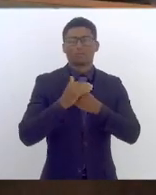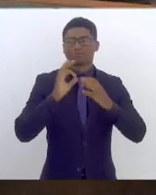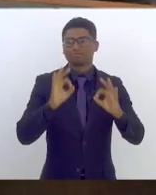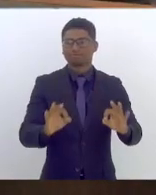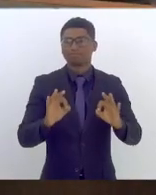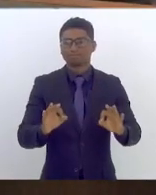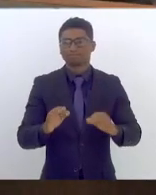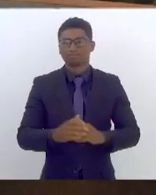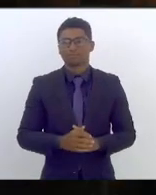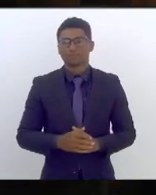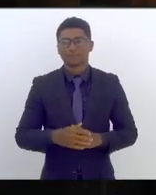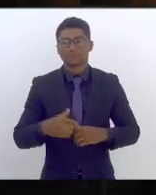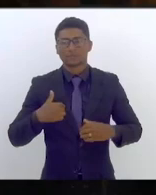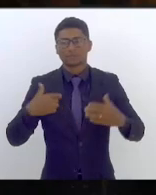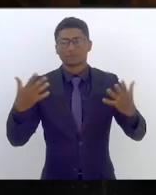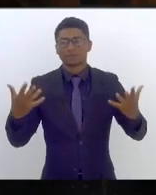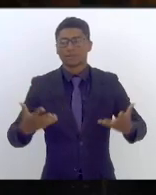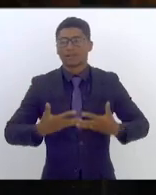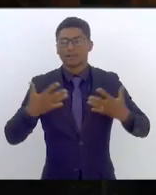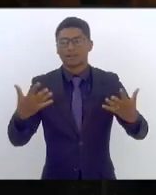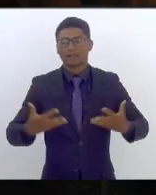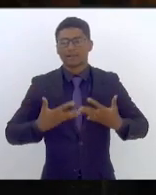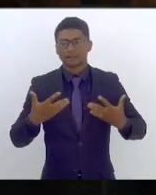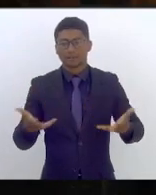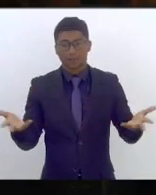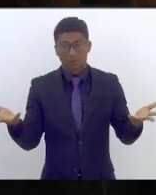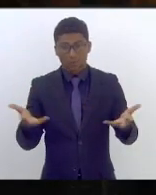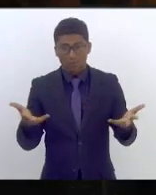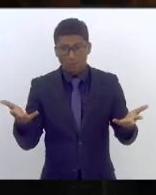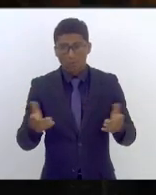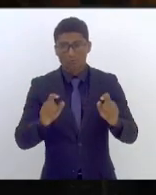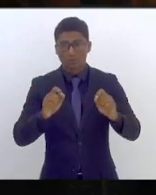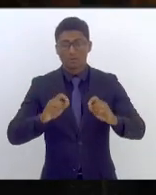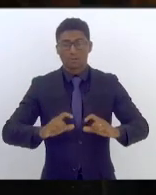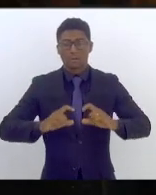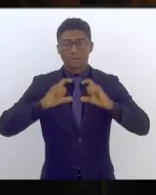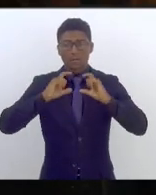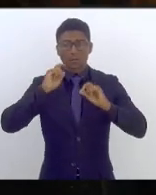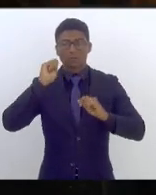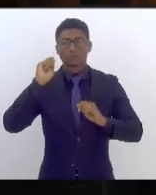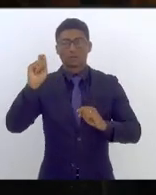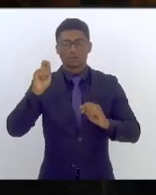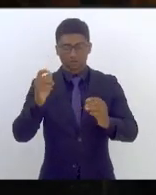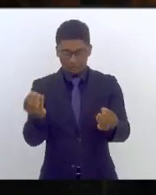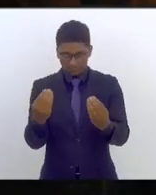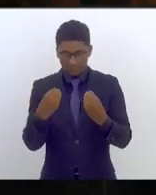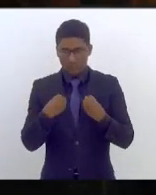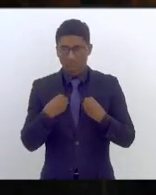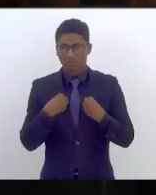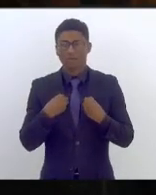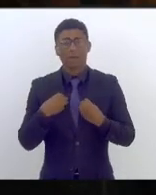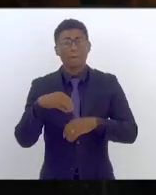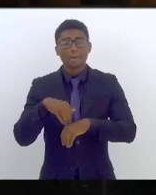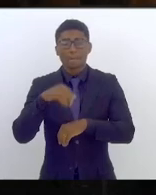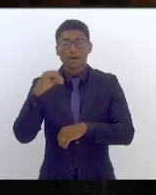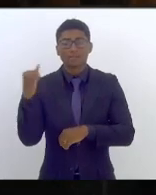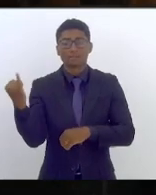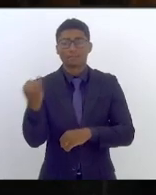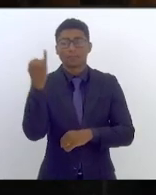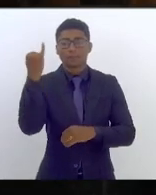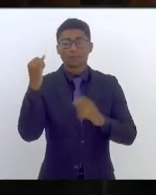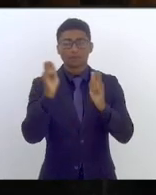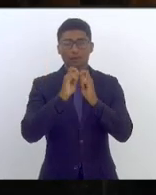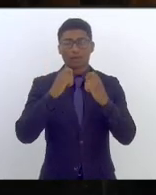e gratidão que recebo nesta data medalha Tiradentes maior honraria concedida pela Assembleia